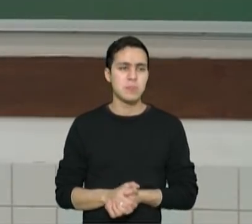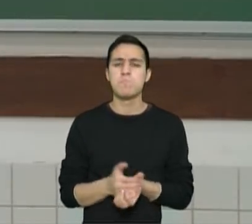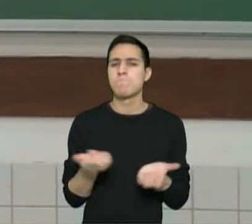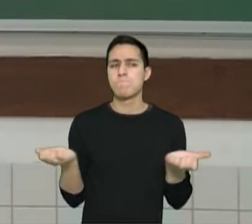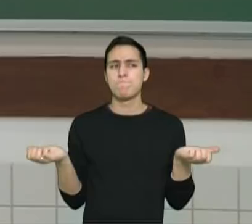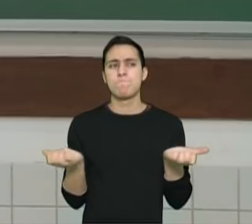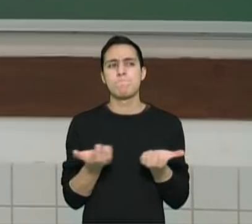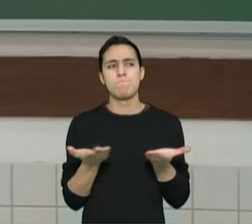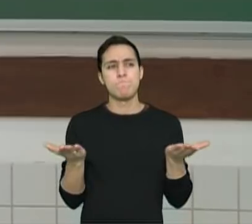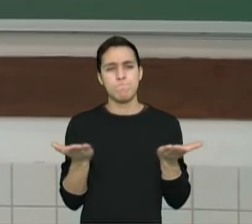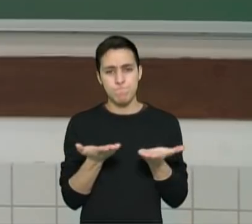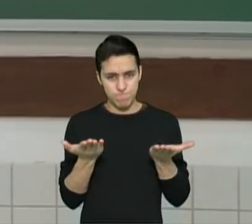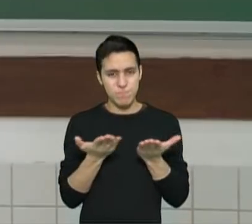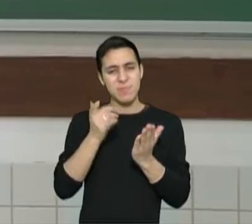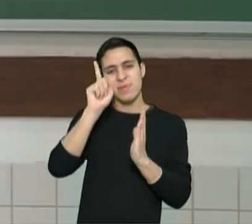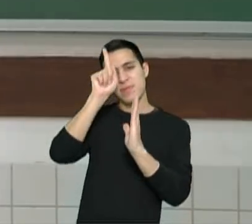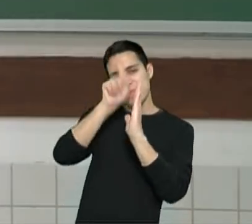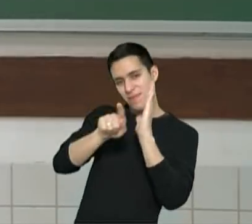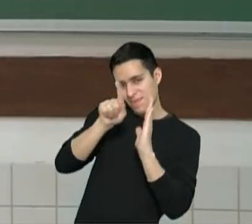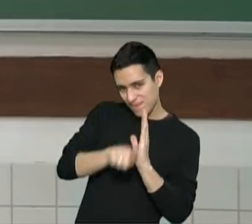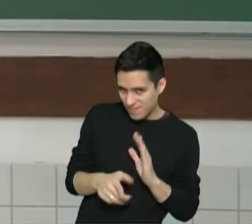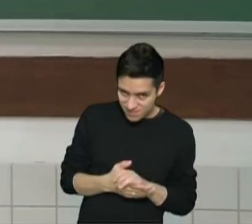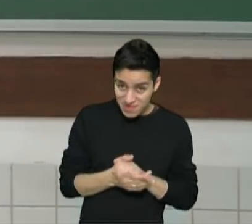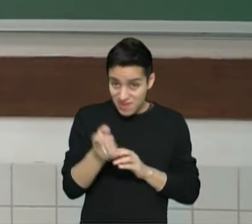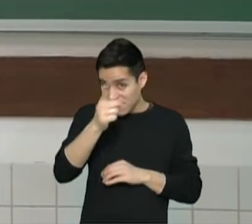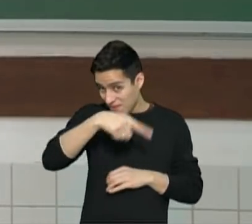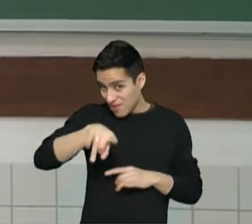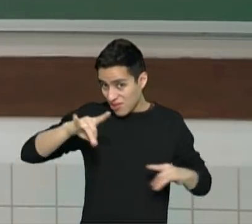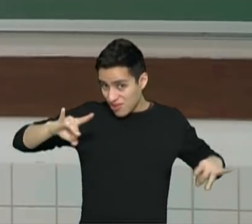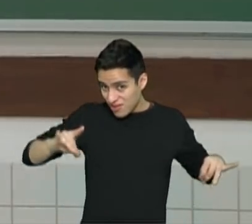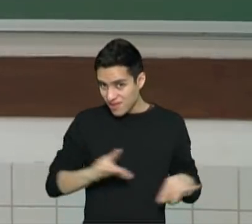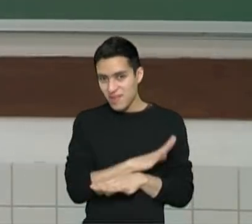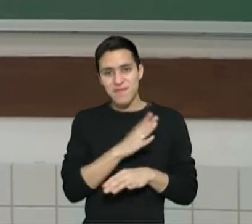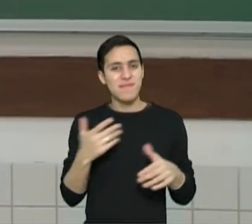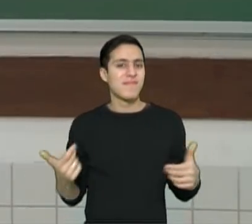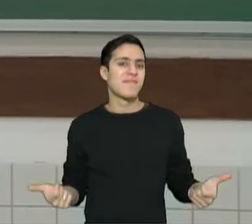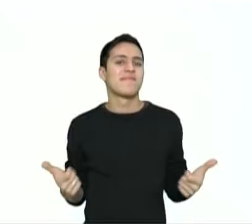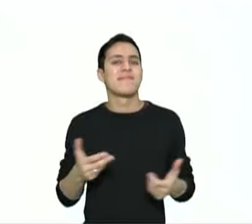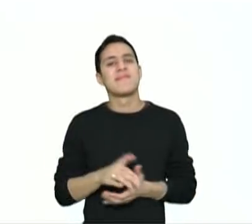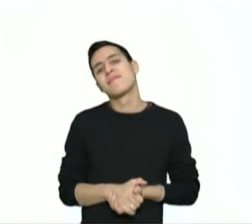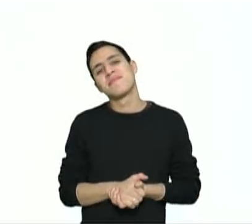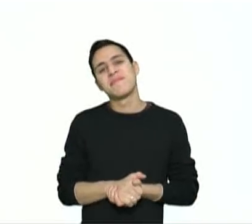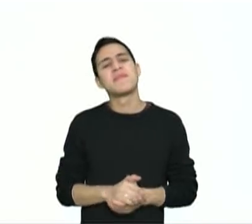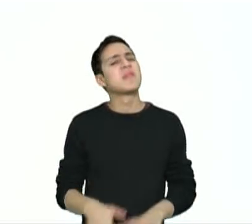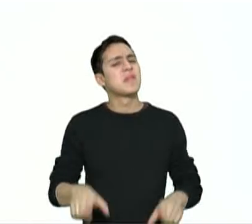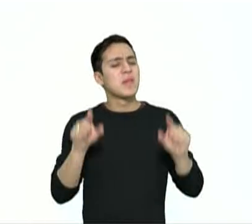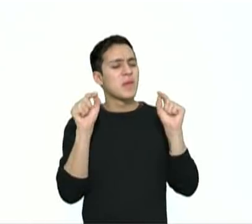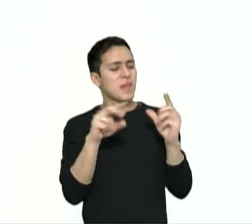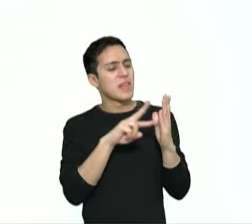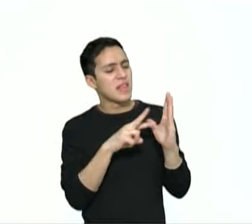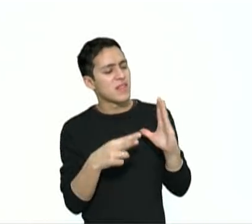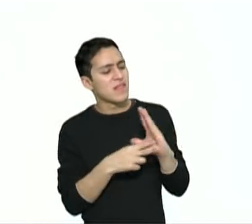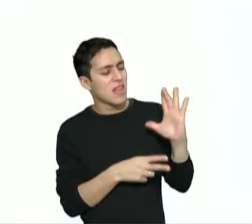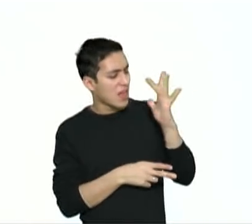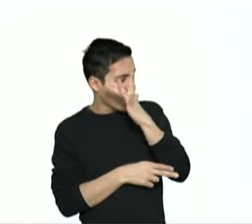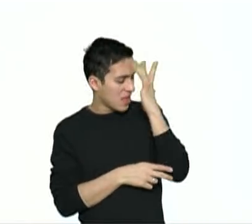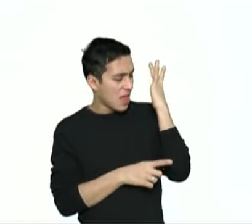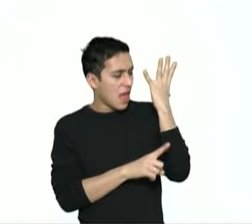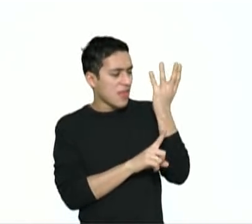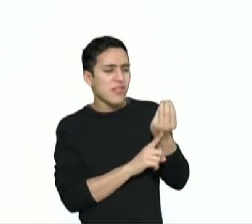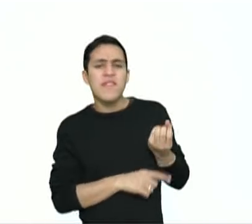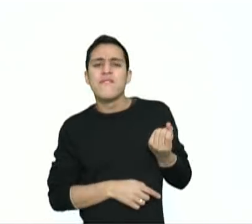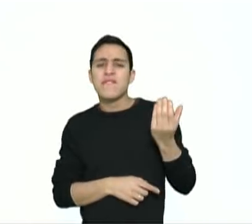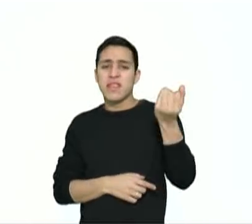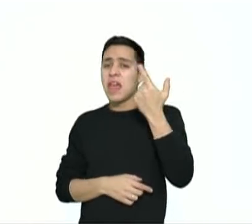Agora nós vamos para o nosso quiz, tá? Estão preparados? Então vamos lá. O que era um artista viajante? Letra